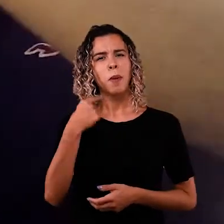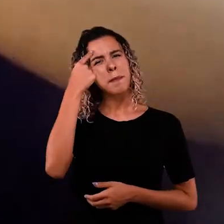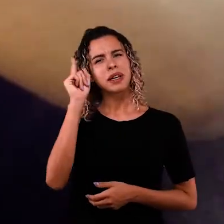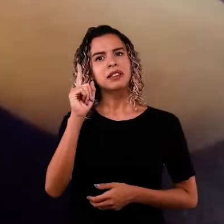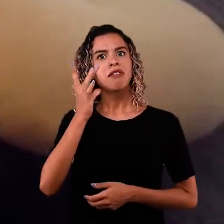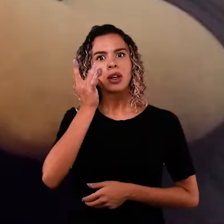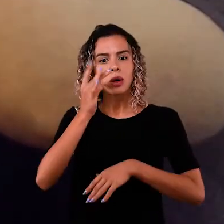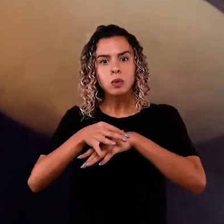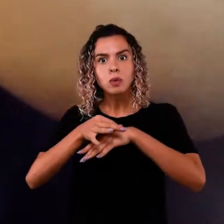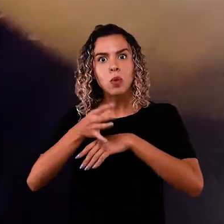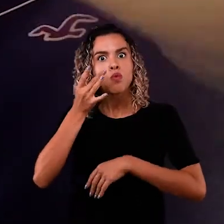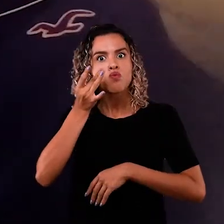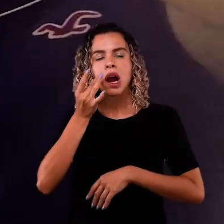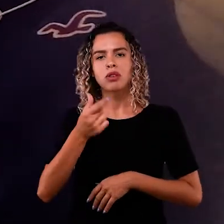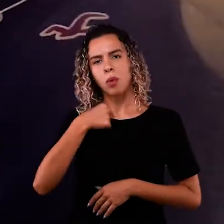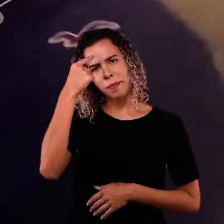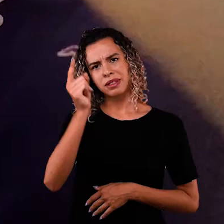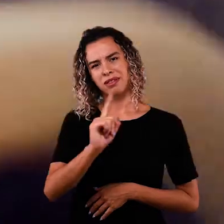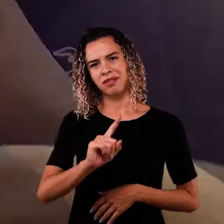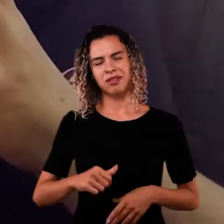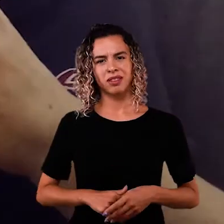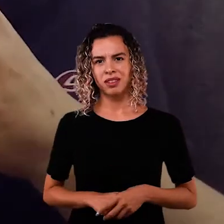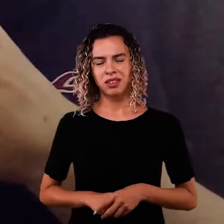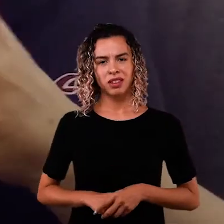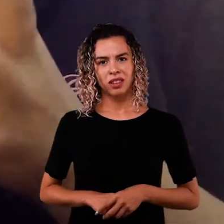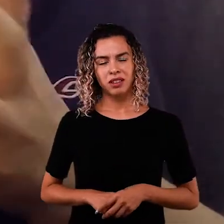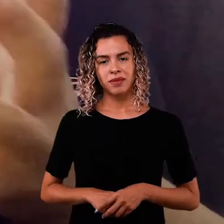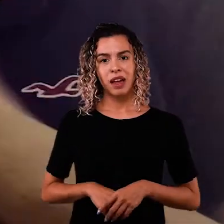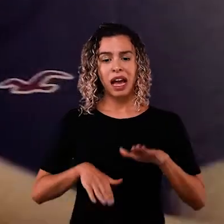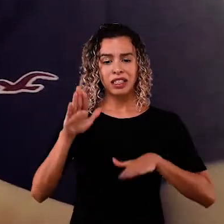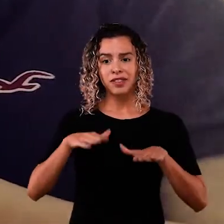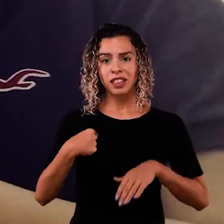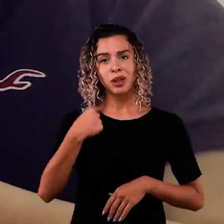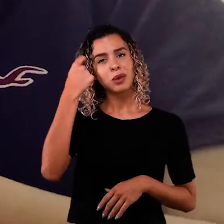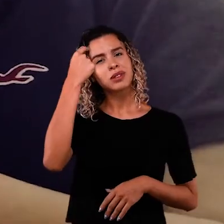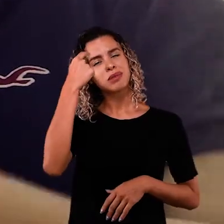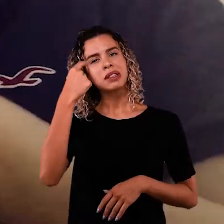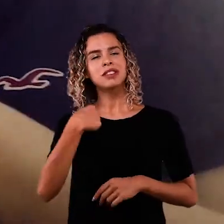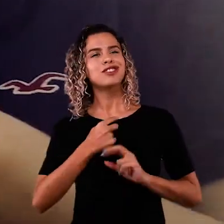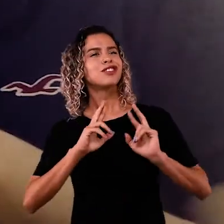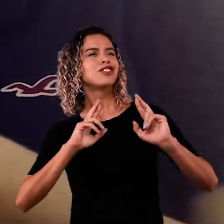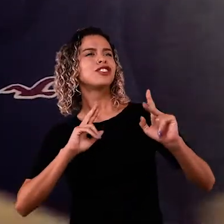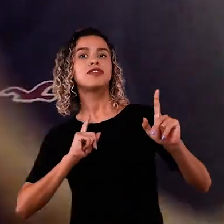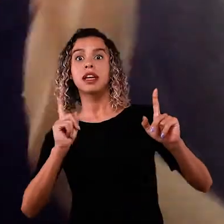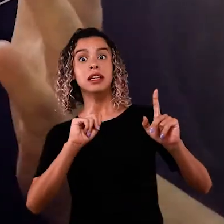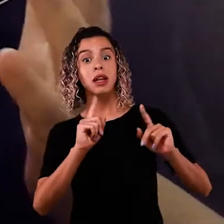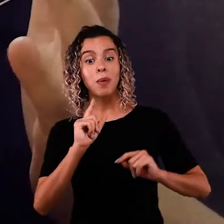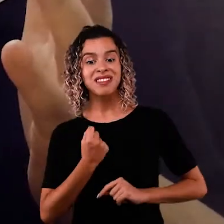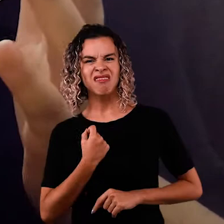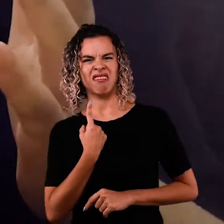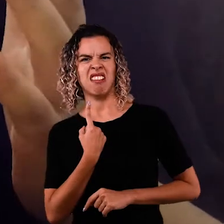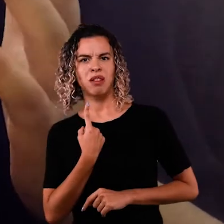acreditava que era uma belisca a própria mão. Carne e osso. Em vez de eu me sentir diferente, eu me sentia